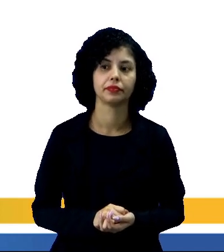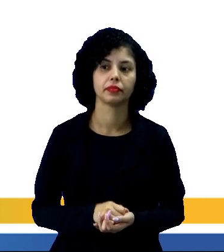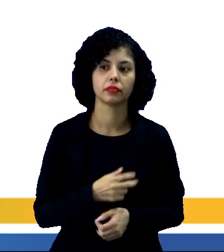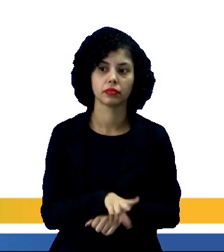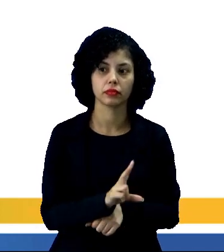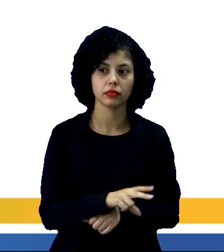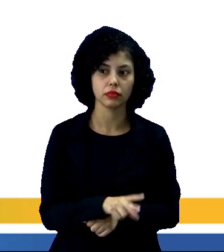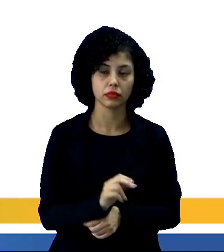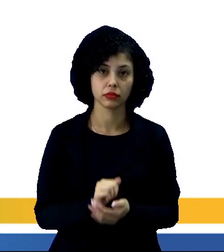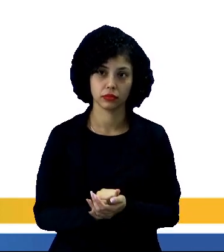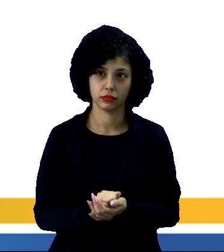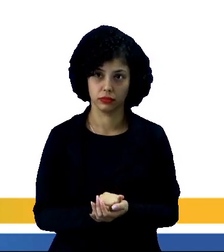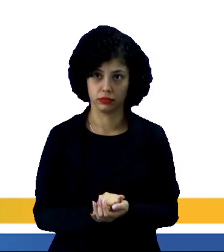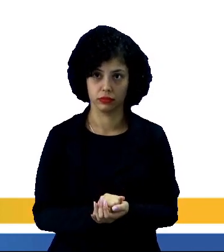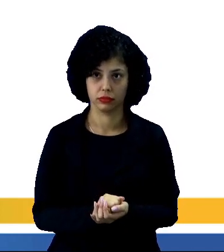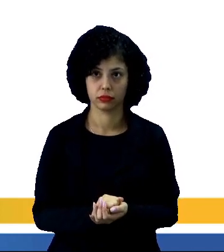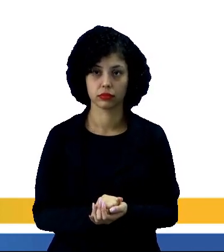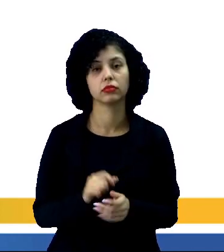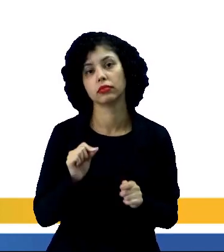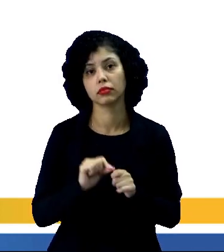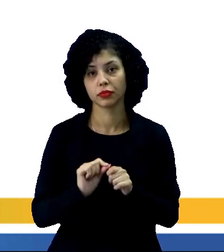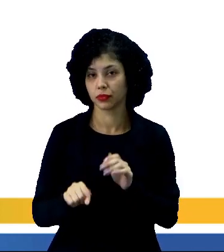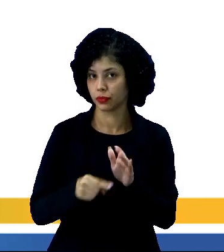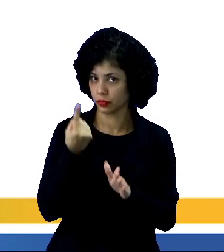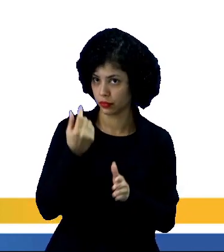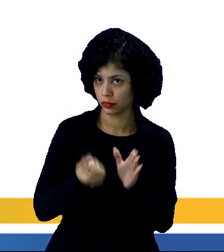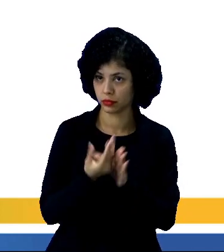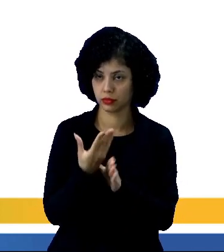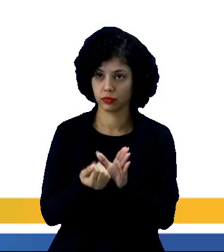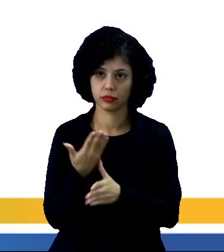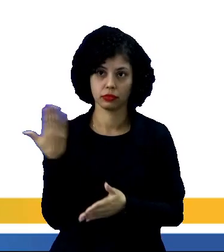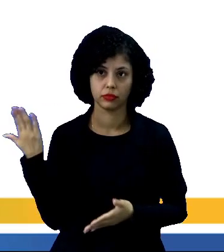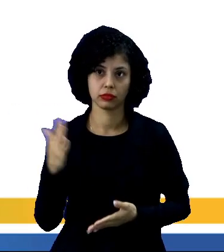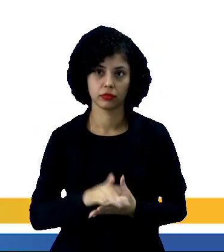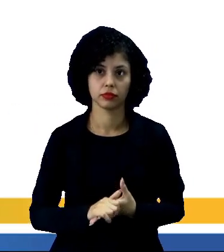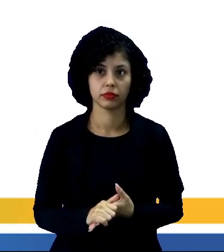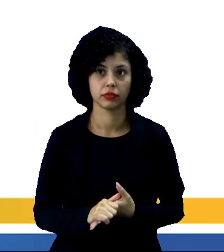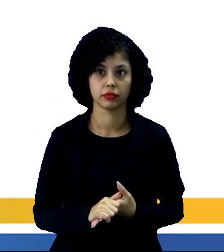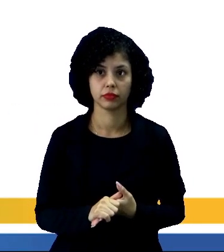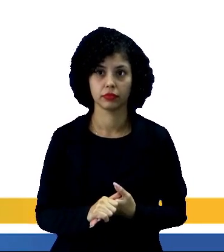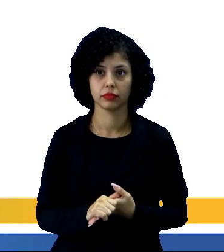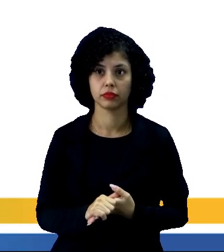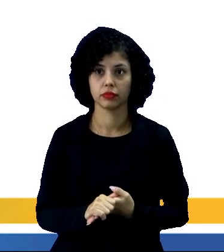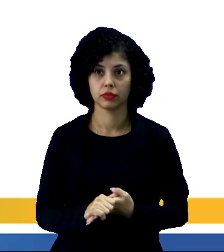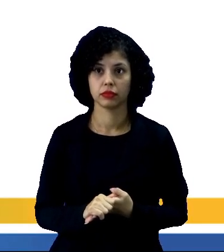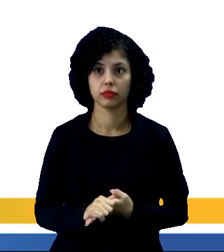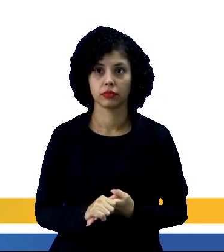daqueles fonógrafo de cilindro, que foi um dos primeiros produzidos daí, da época, certo?